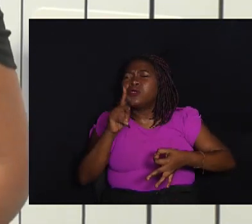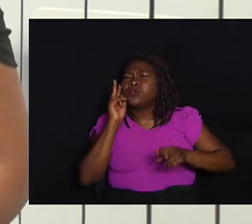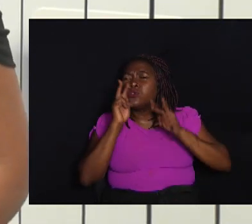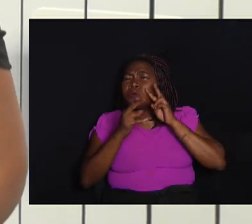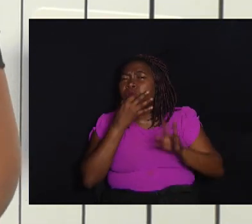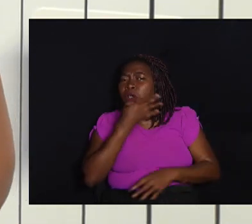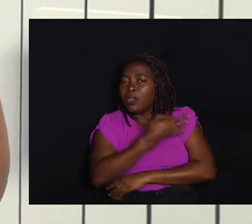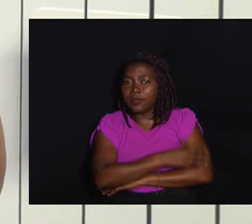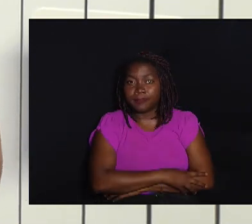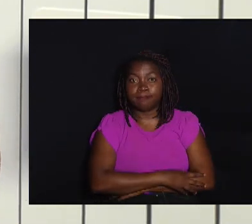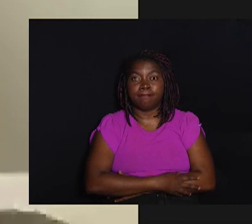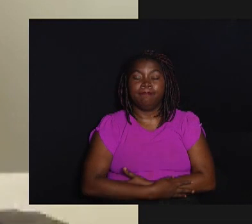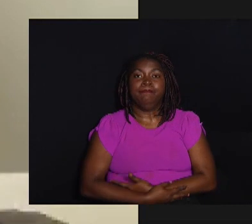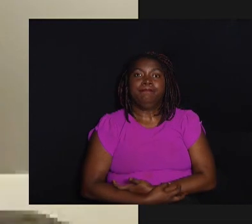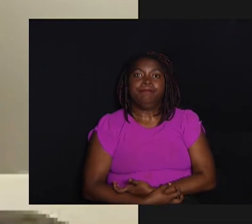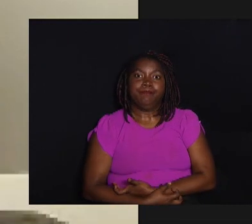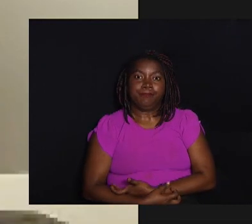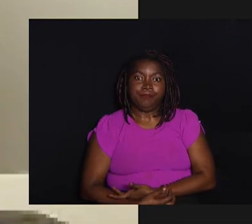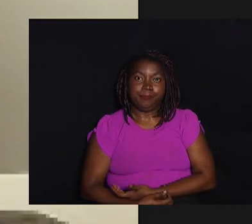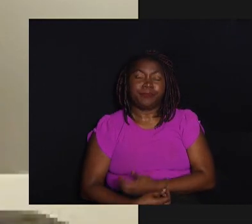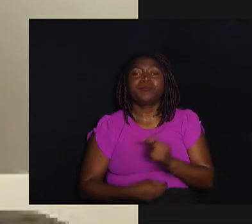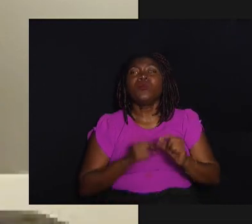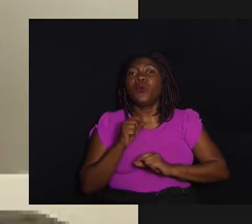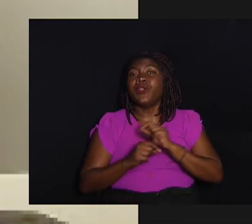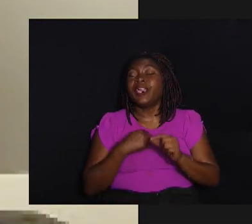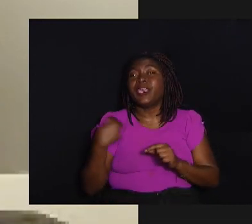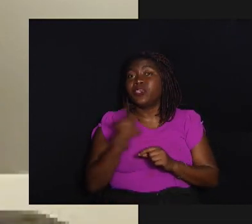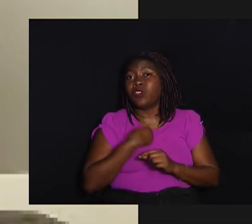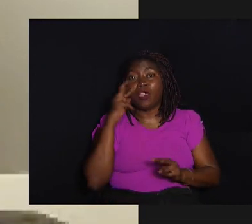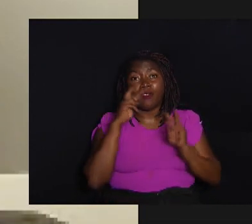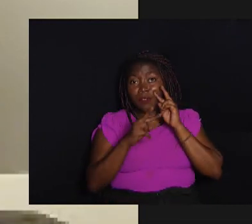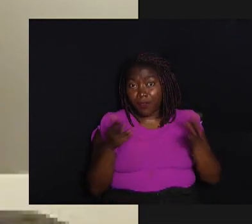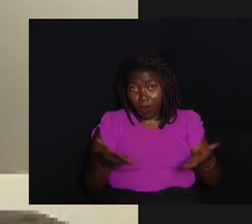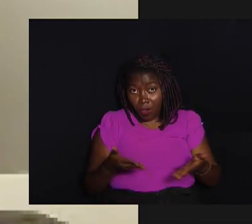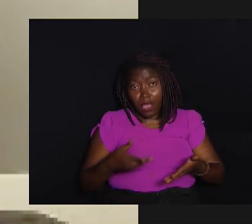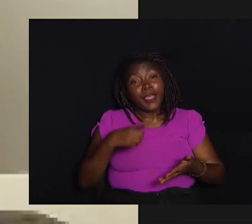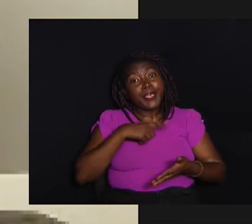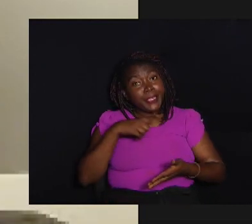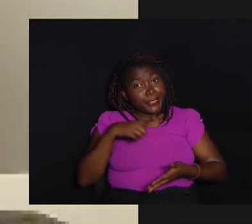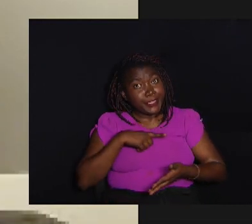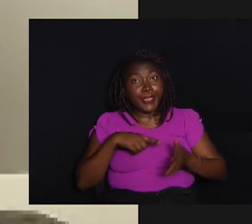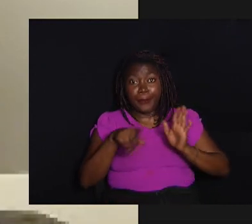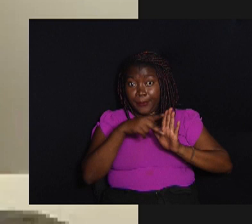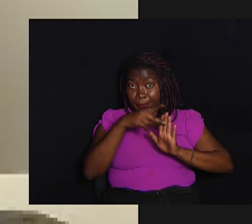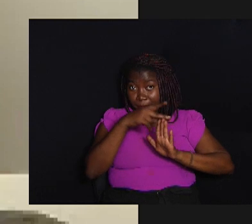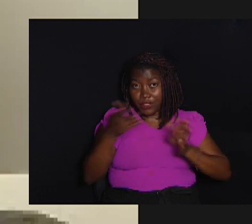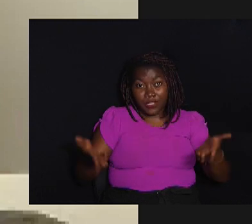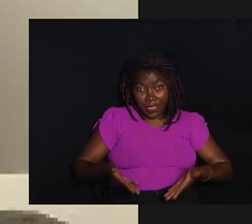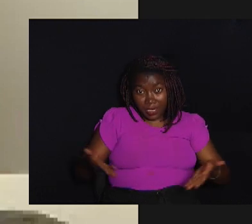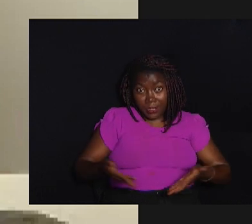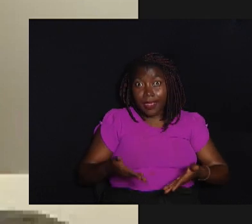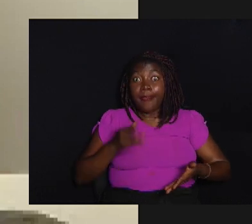isso, doutora? O que nós vemos hoje, Roberto? Existe um projeto de lei atualmente que visa